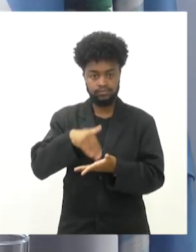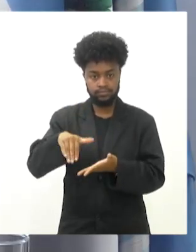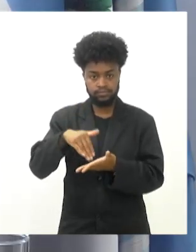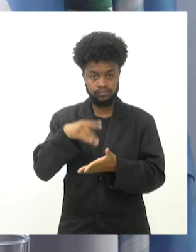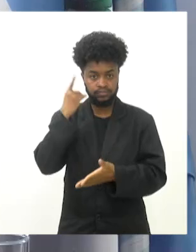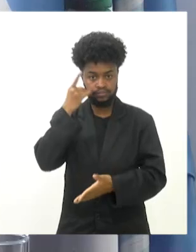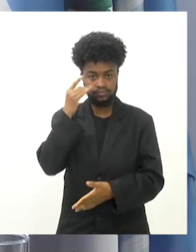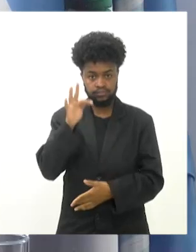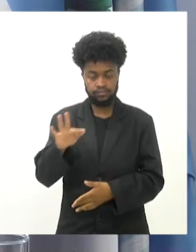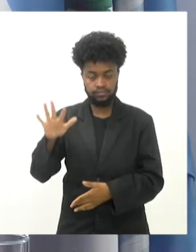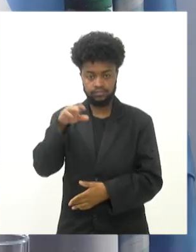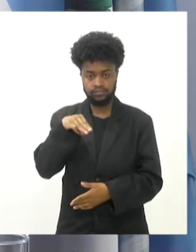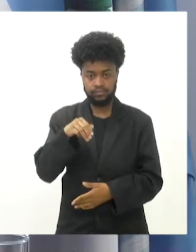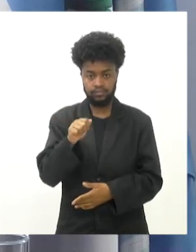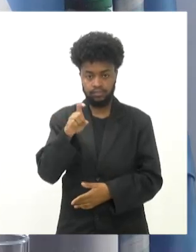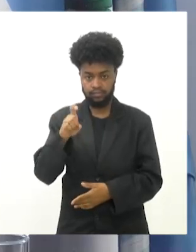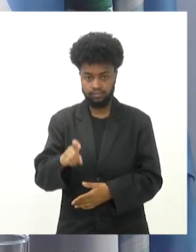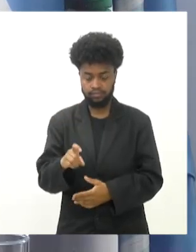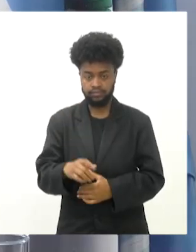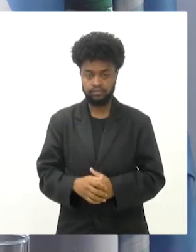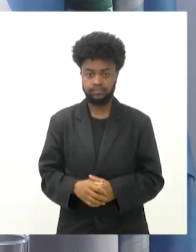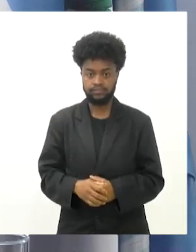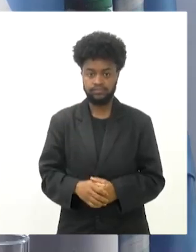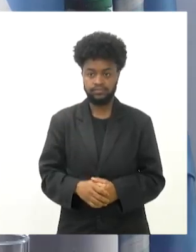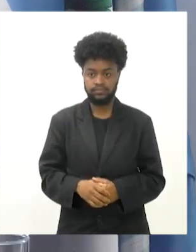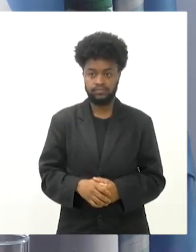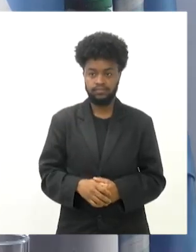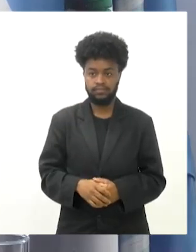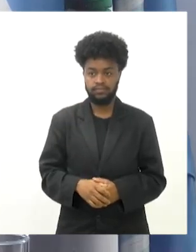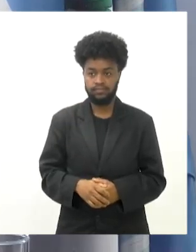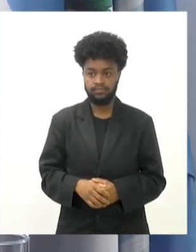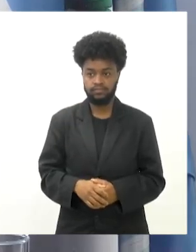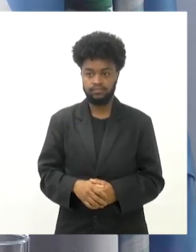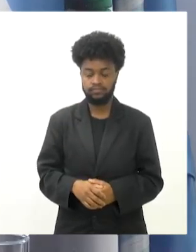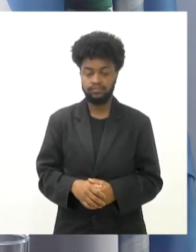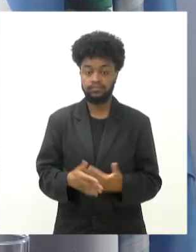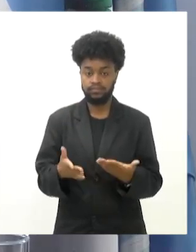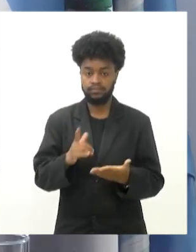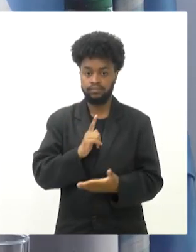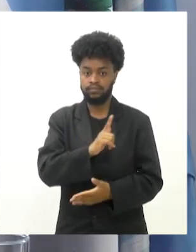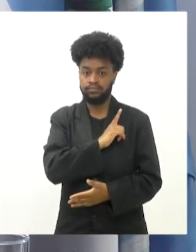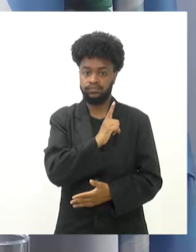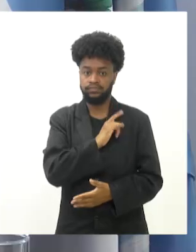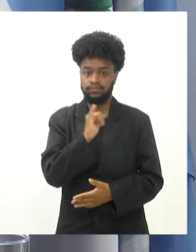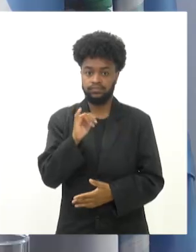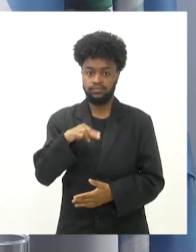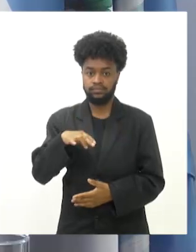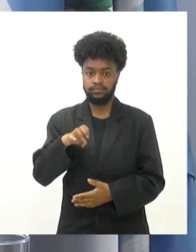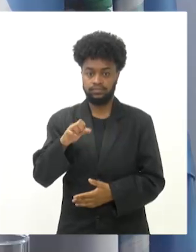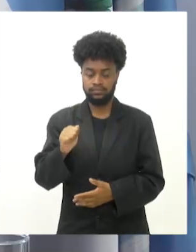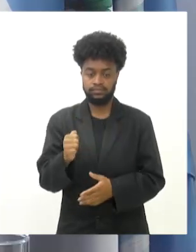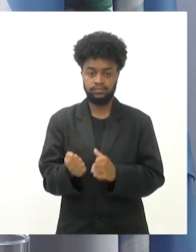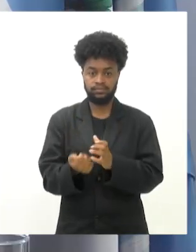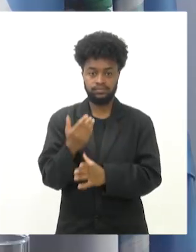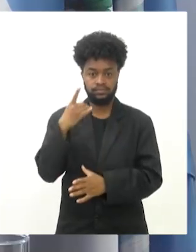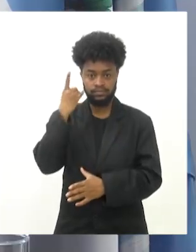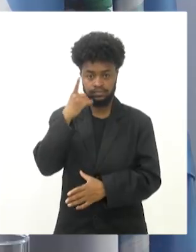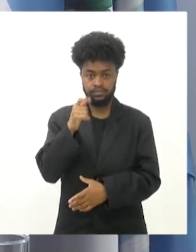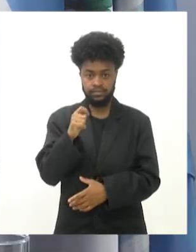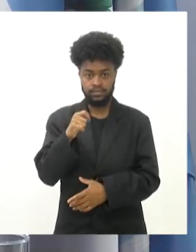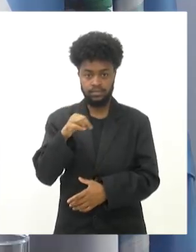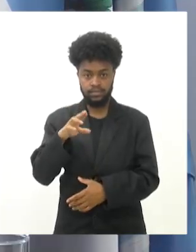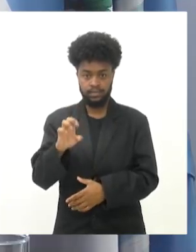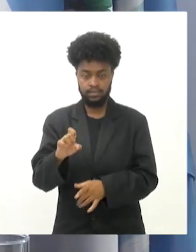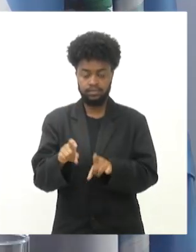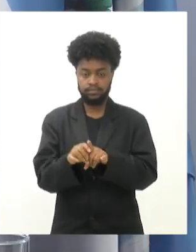deputado federal, Max Lemos. Incluídas as gestões do INEA, apresentadas pelo deputado Alexandre Knoploch, e